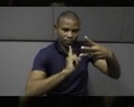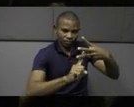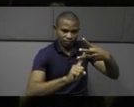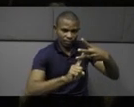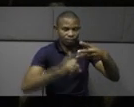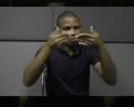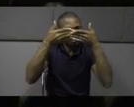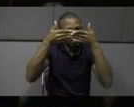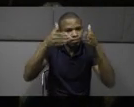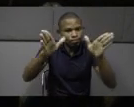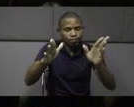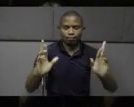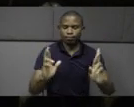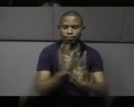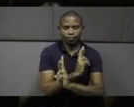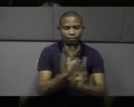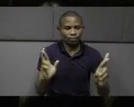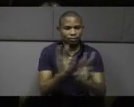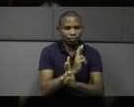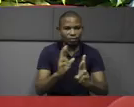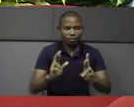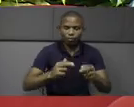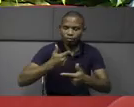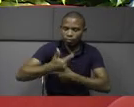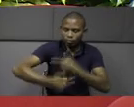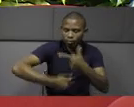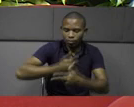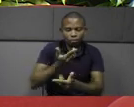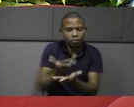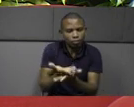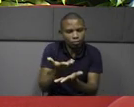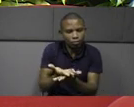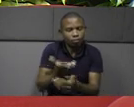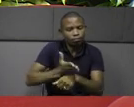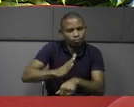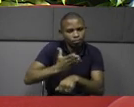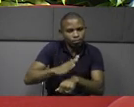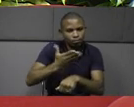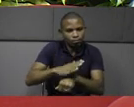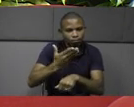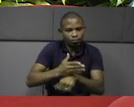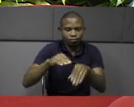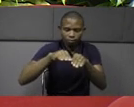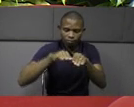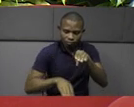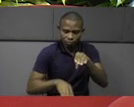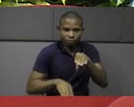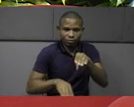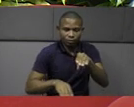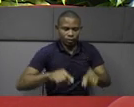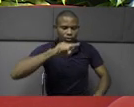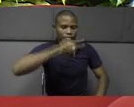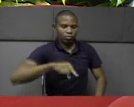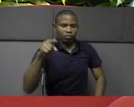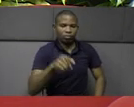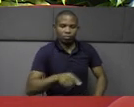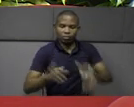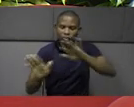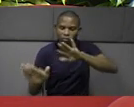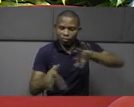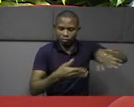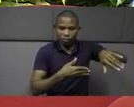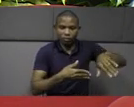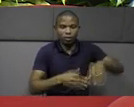é trabalha que a eliminação da desigualdade a gente criou é um grupo de trabalho e aí a